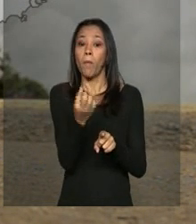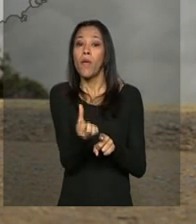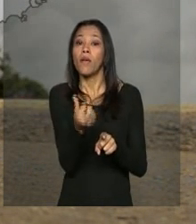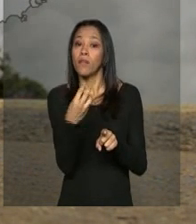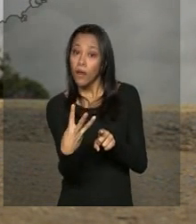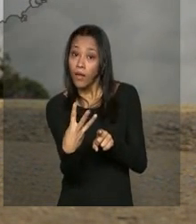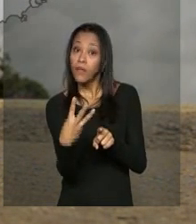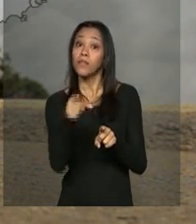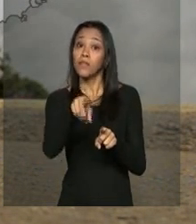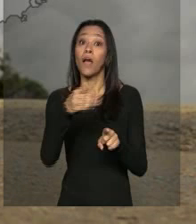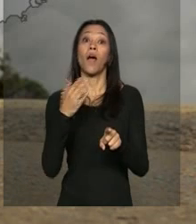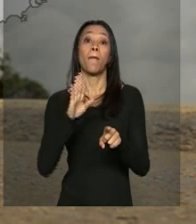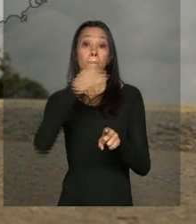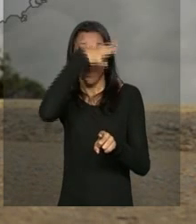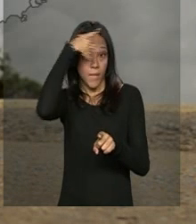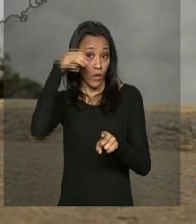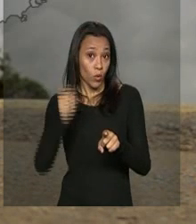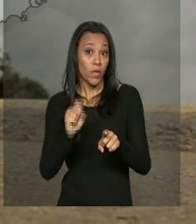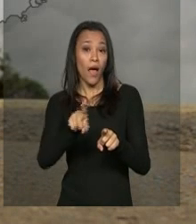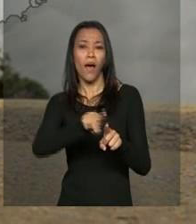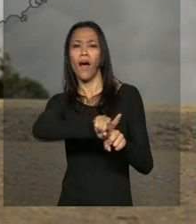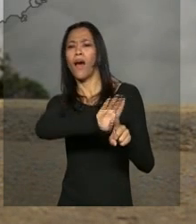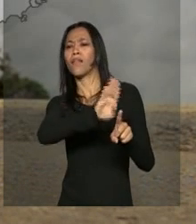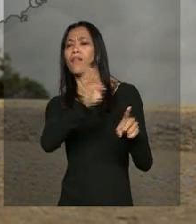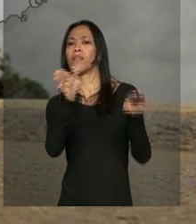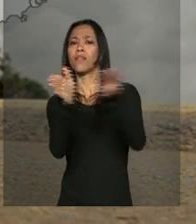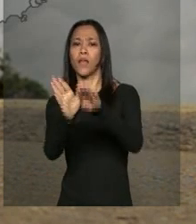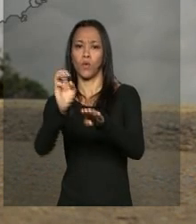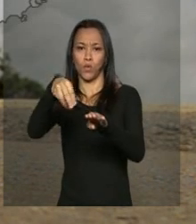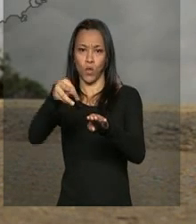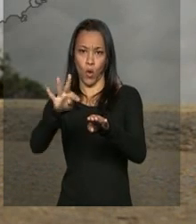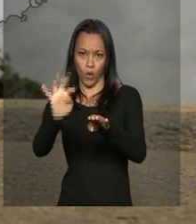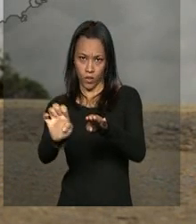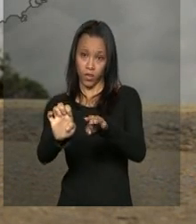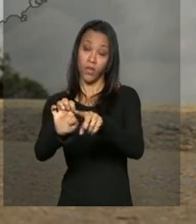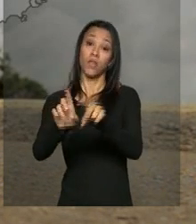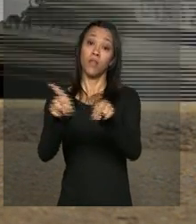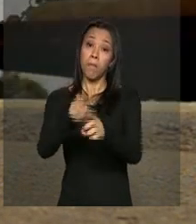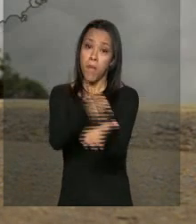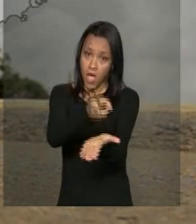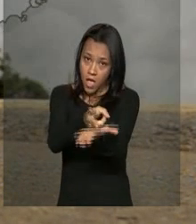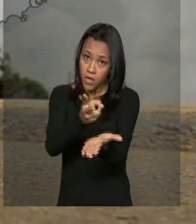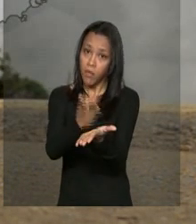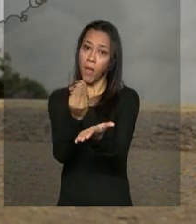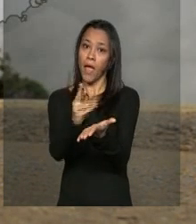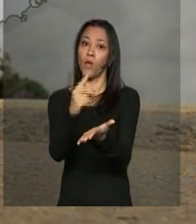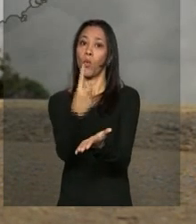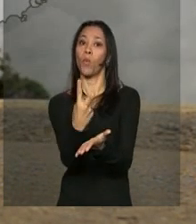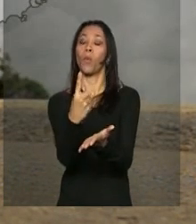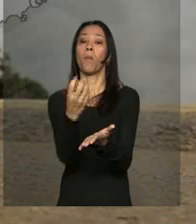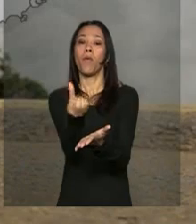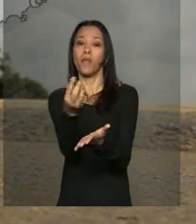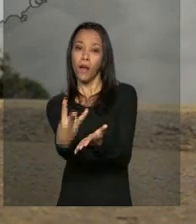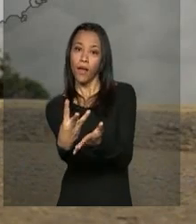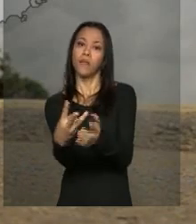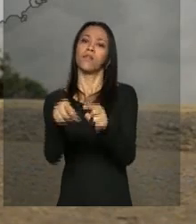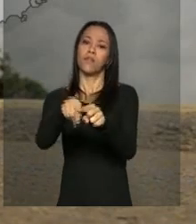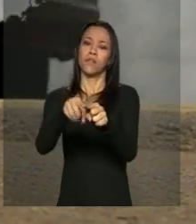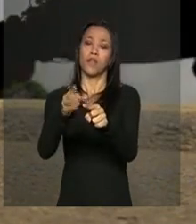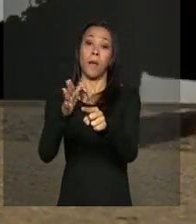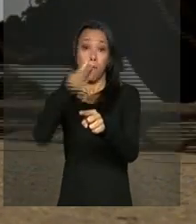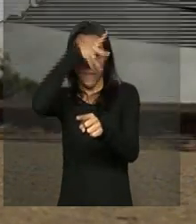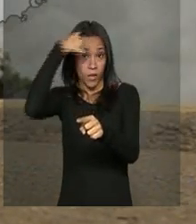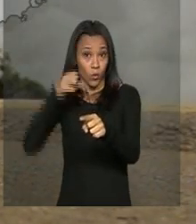no Mato Grosso, até a divisa com o norte do Mato Grosso do Sul. E na mesma BR, a 163, do norte do Mato Grosso do